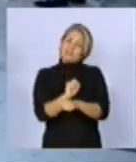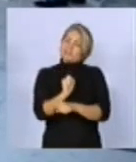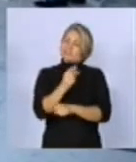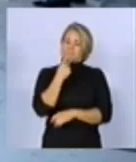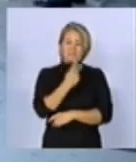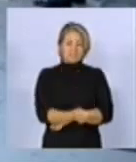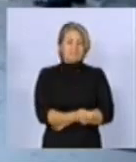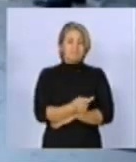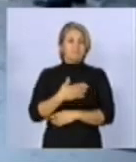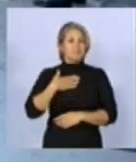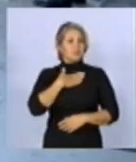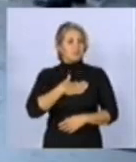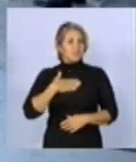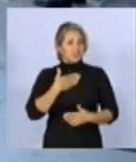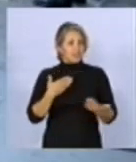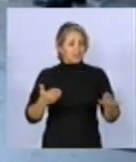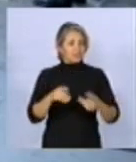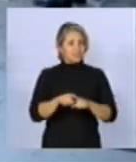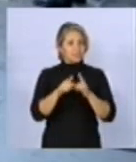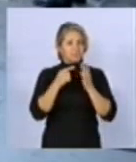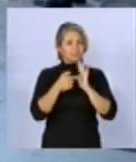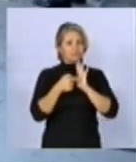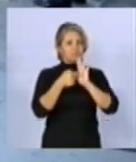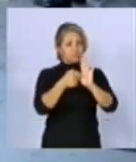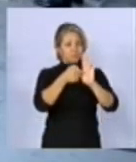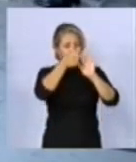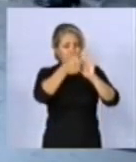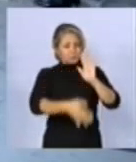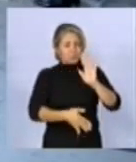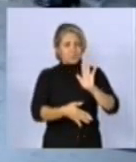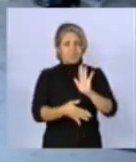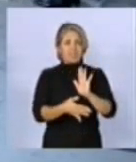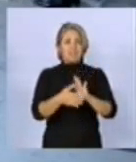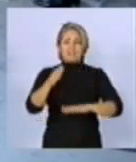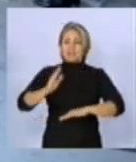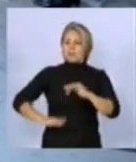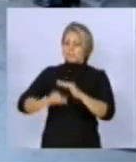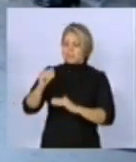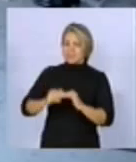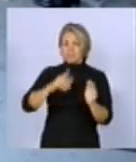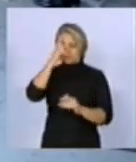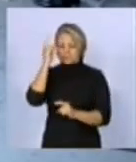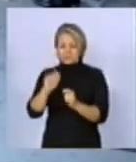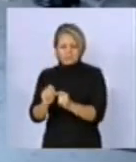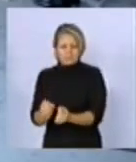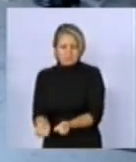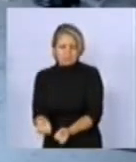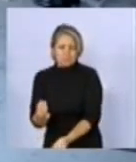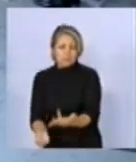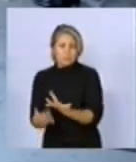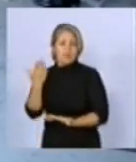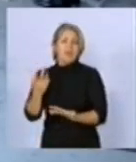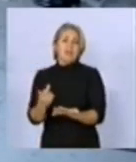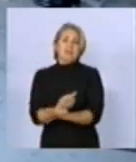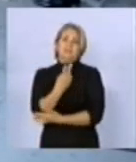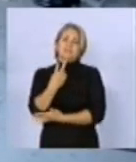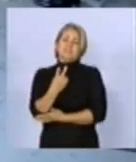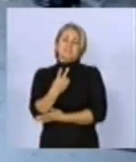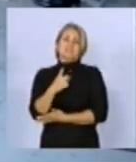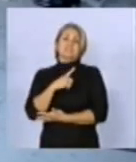eu gostaria também dezar que essa prática Ela tem ela tem